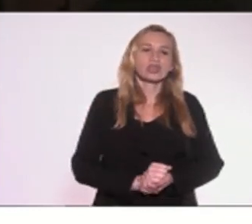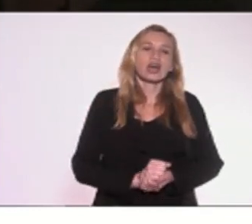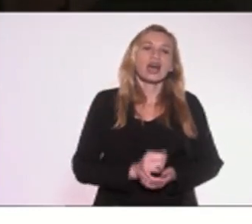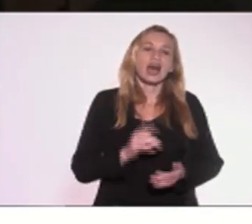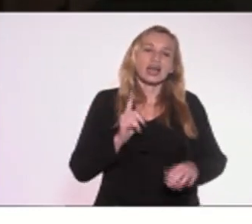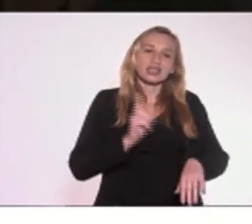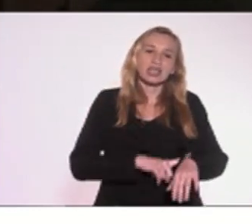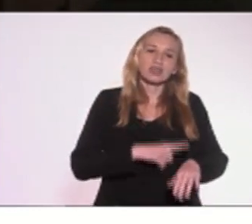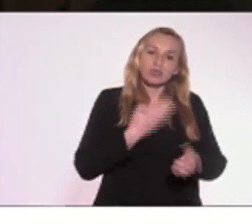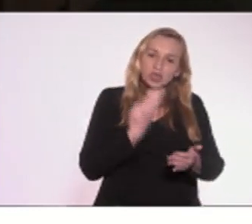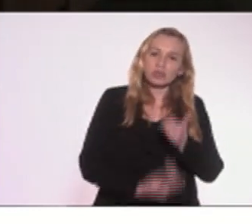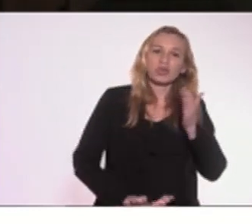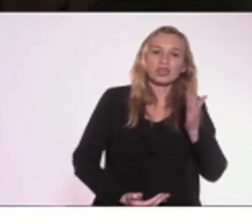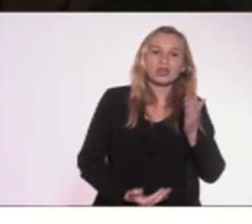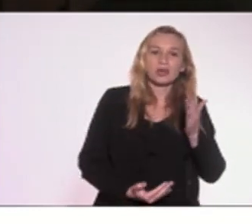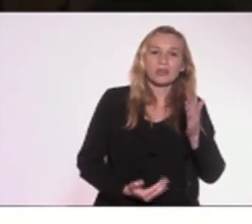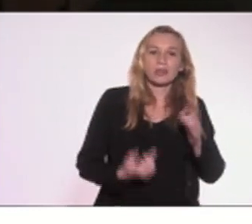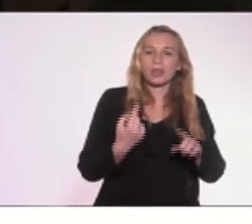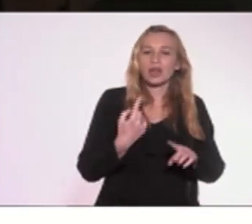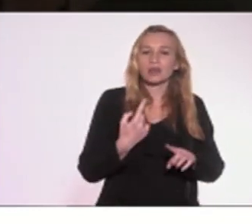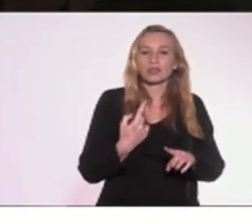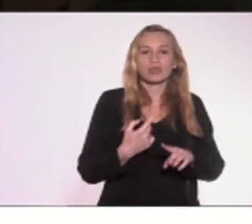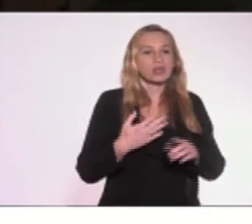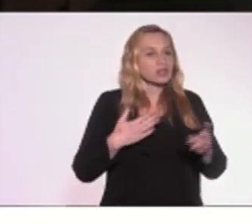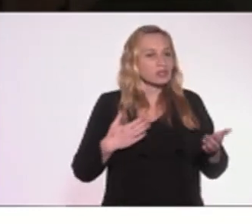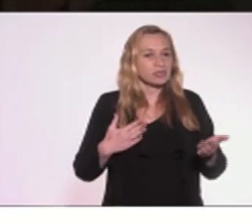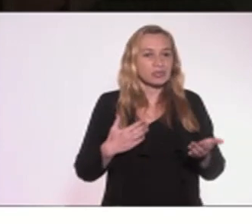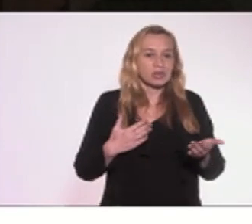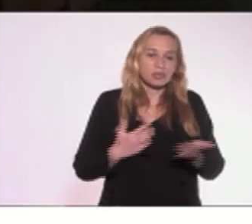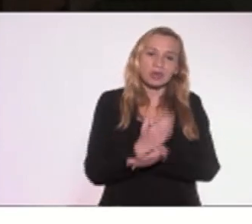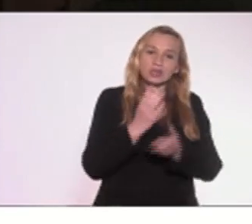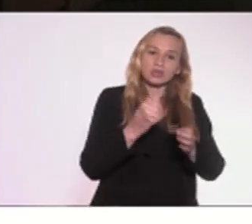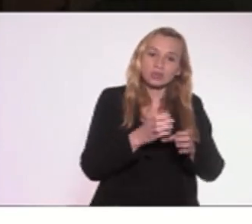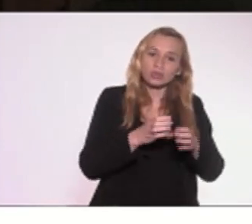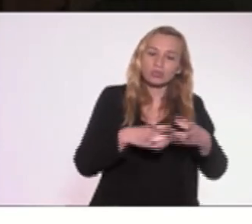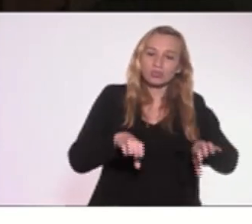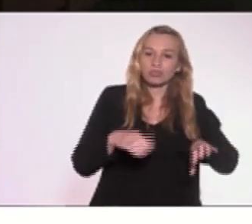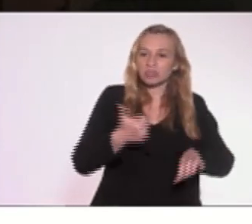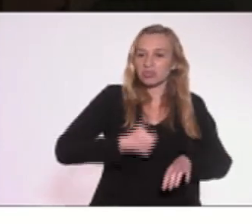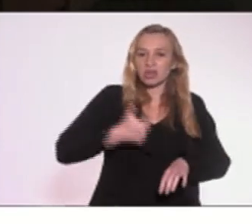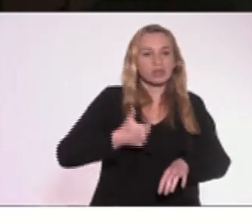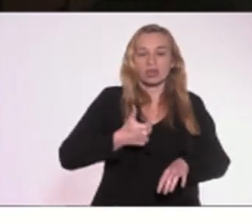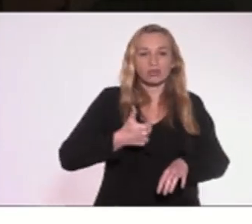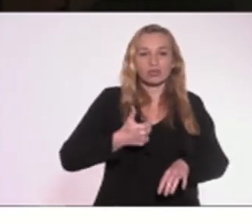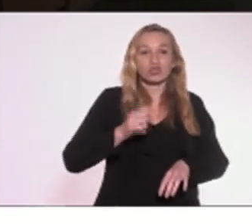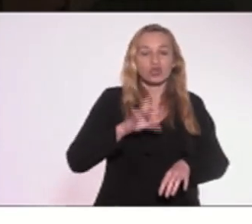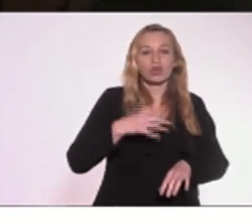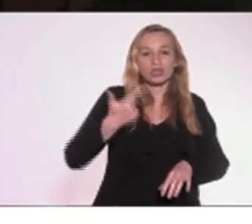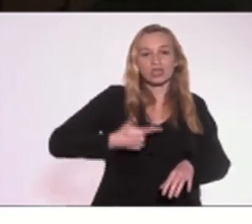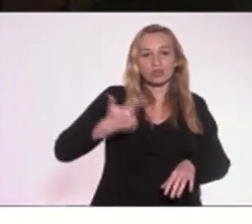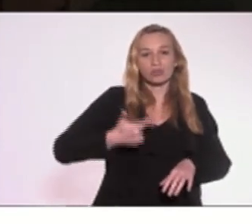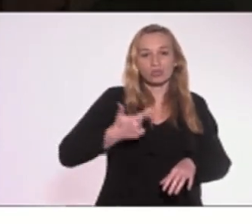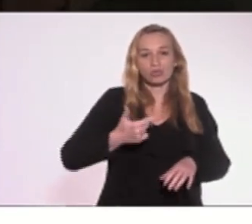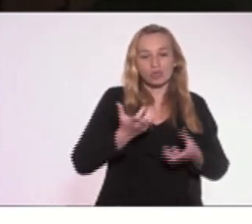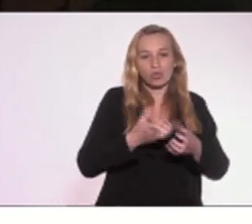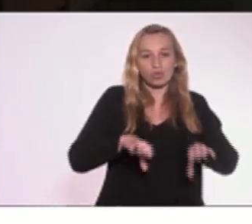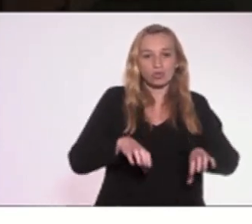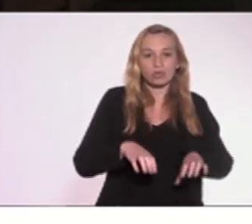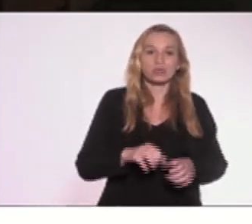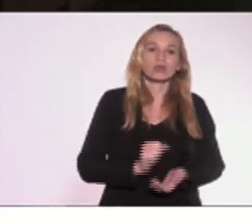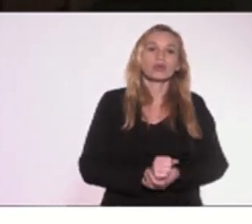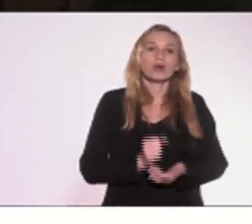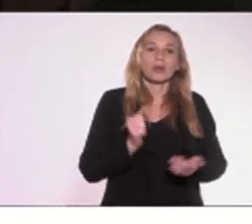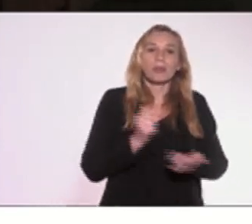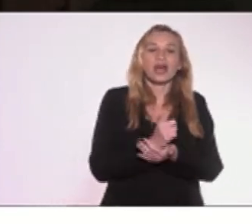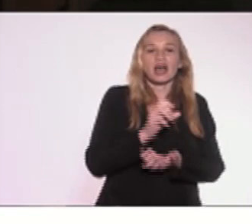derrota, porque a gente não passou no primeiro concurso, a gente passou no segundo concurso. Pagávamos 8 e pouco para comer quanto quiser, lembra